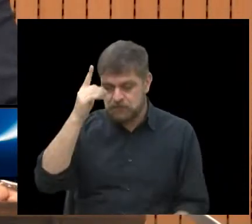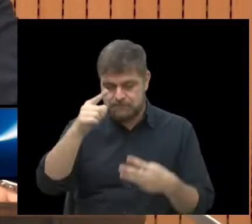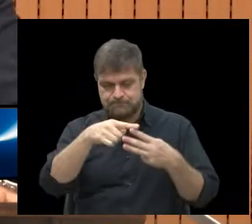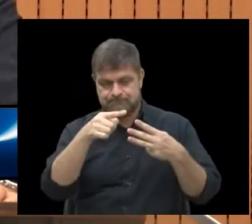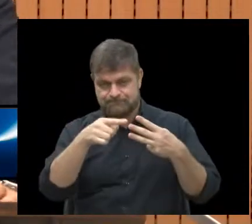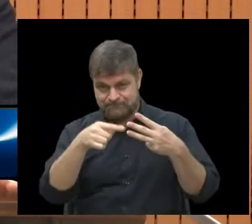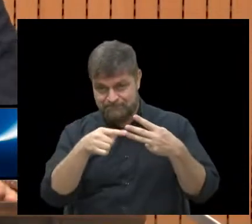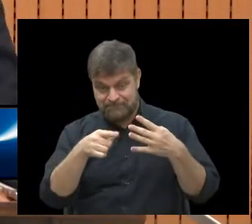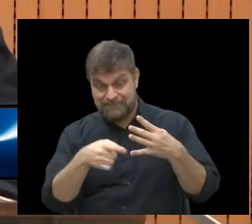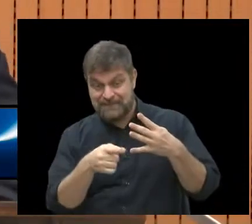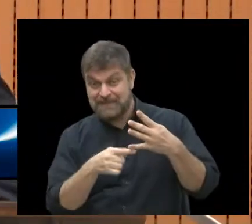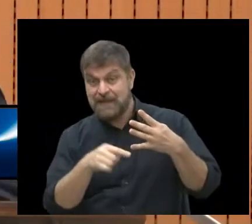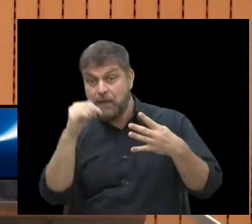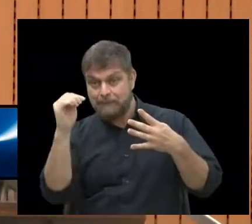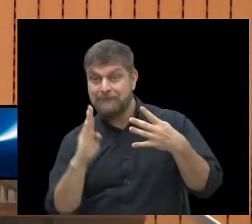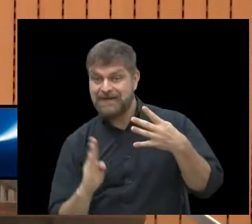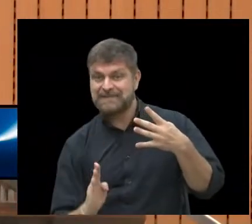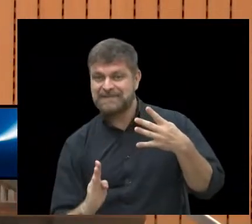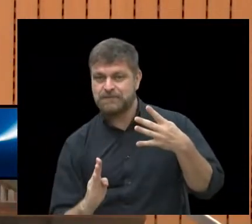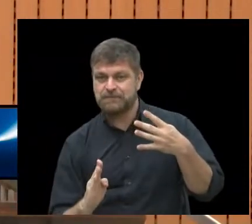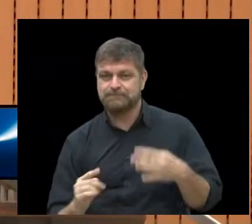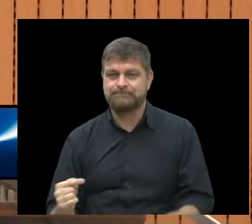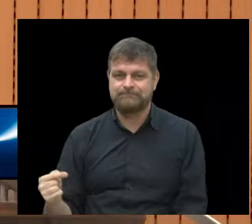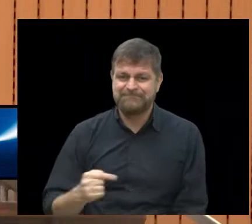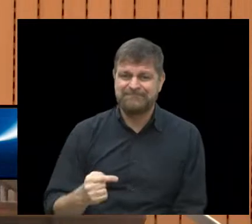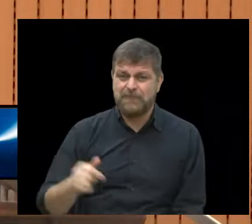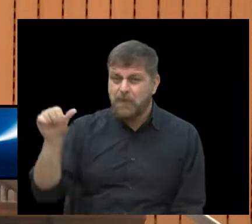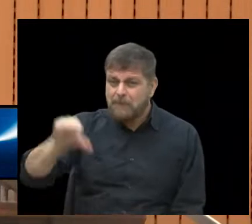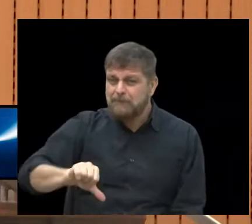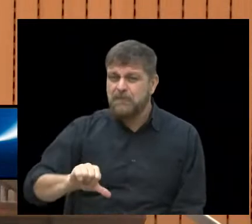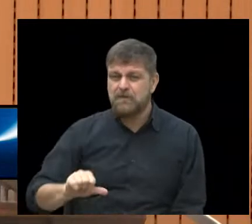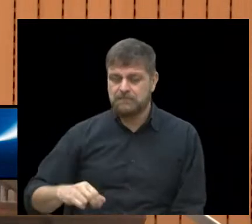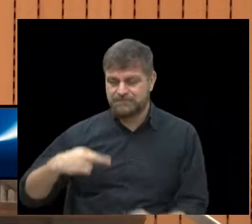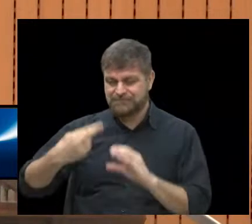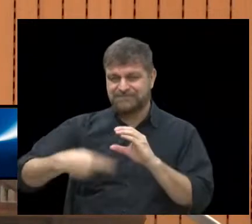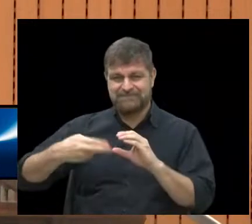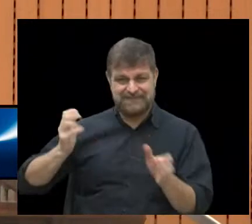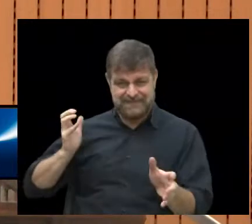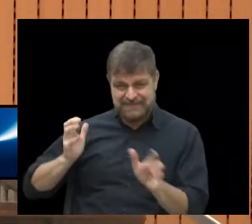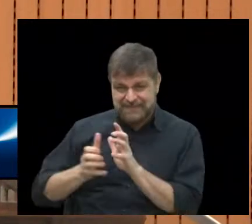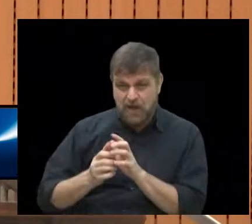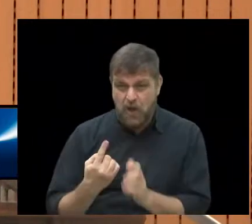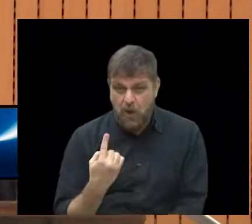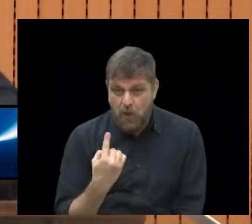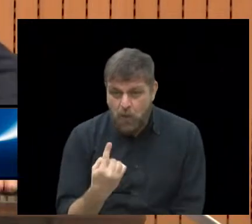pior ainda, isso não é o pior. O pior é que o Brasil, ele recicla apenas